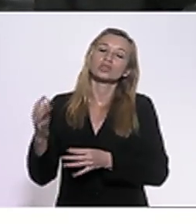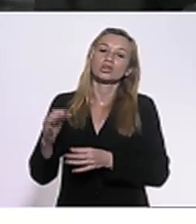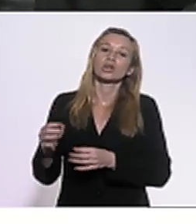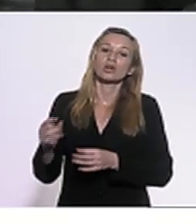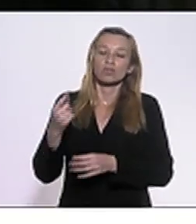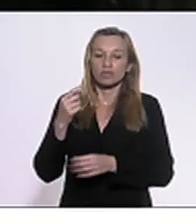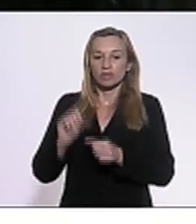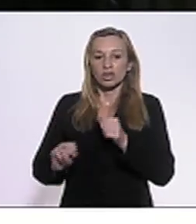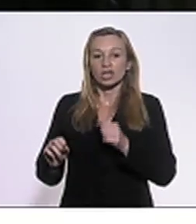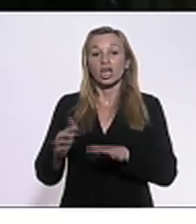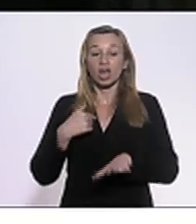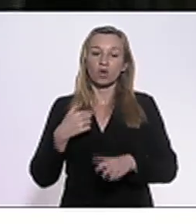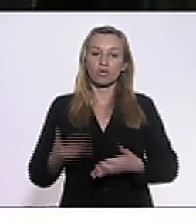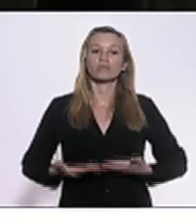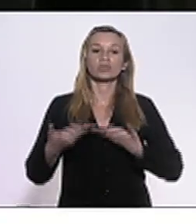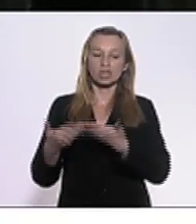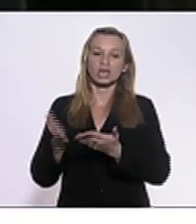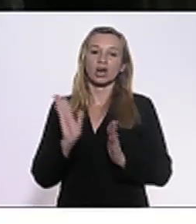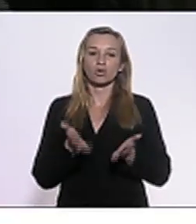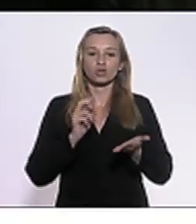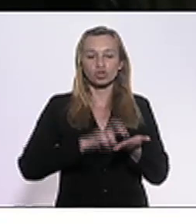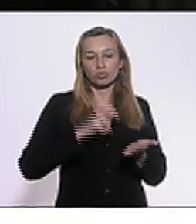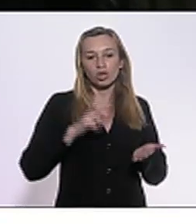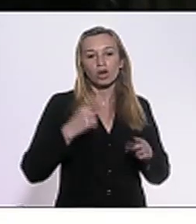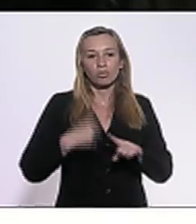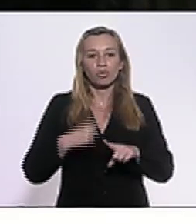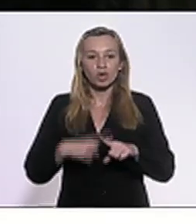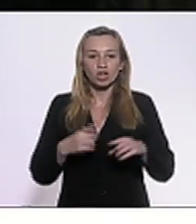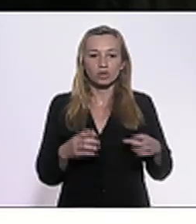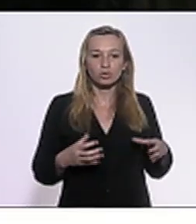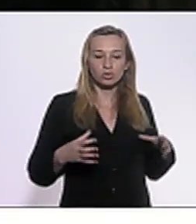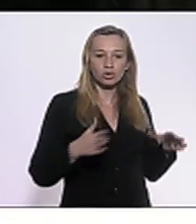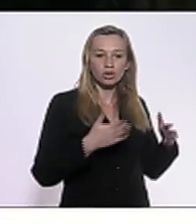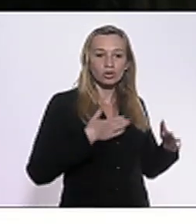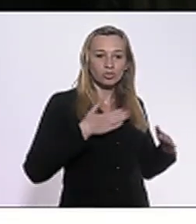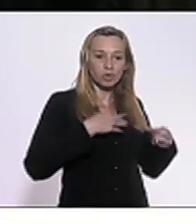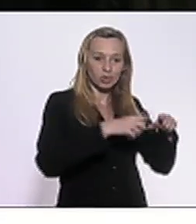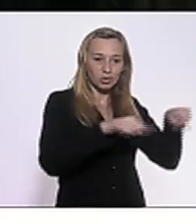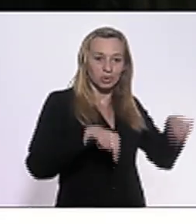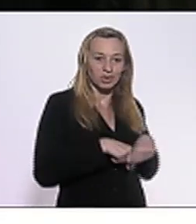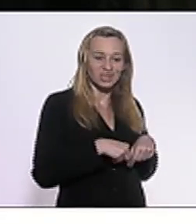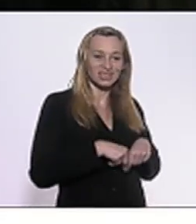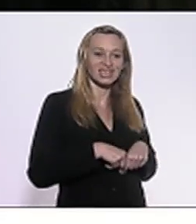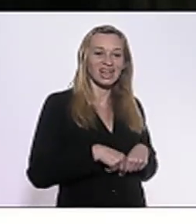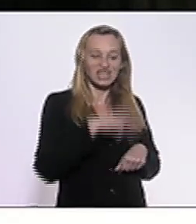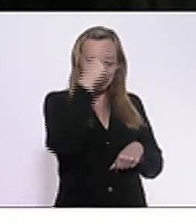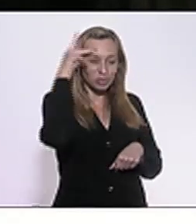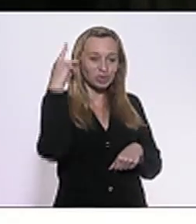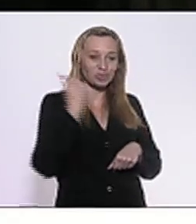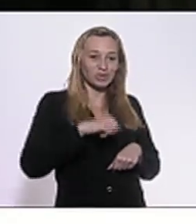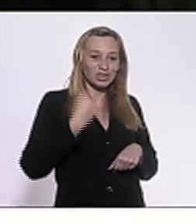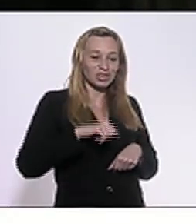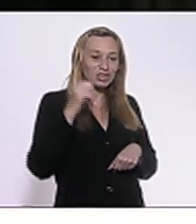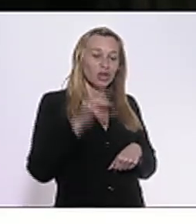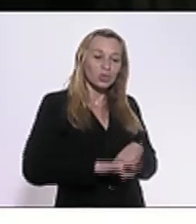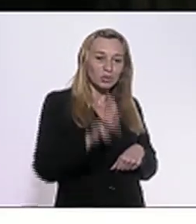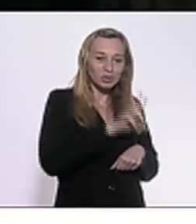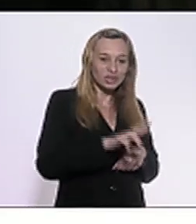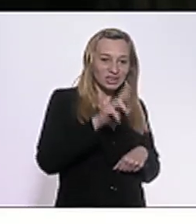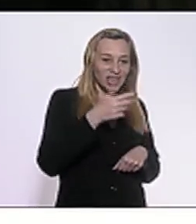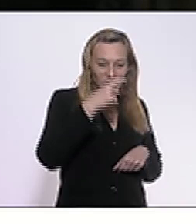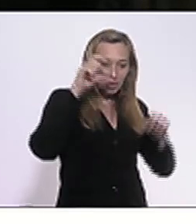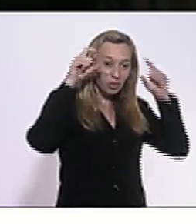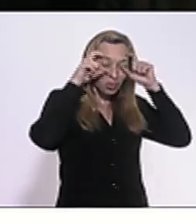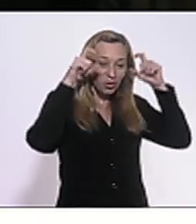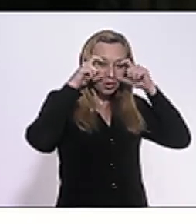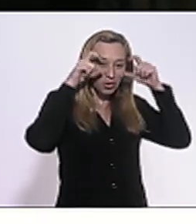porque no meu gabinete as pessoas devem estar precisando usar óculos, porque tem um envelope de papel pardo em cima da minha